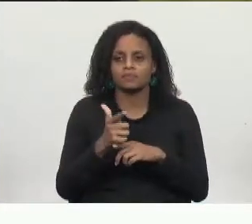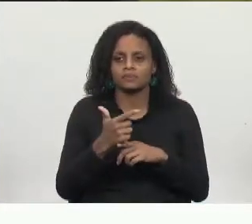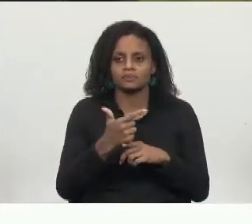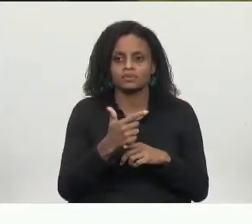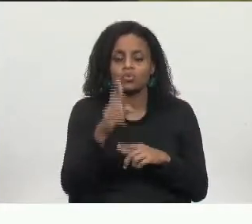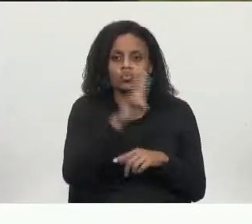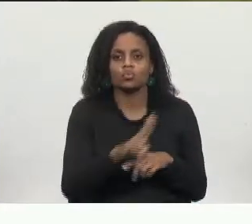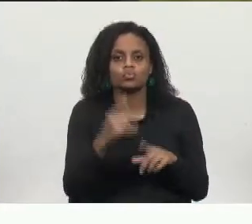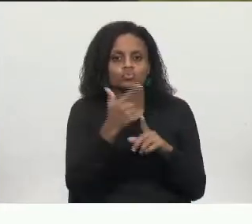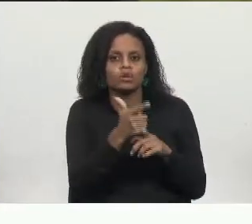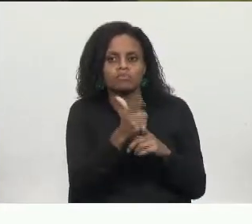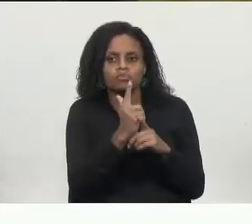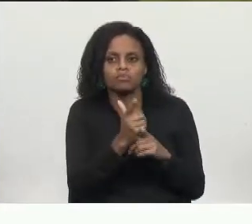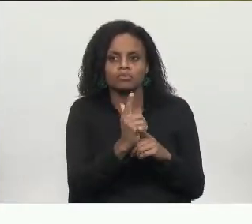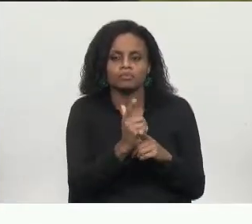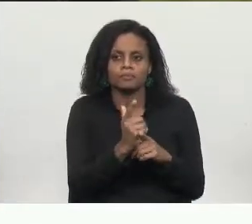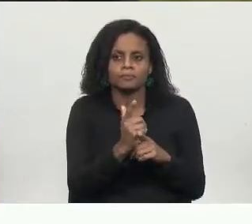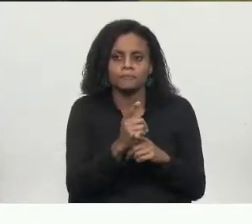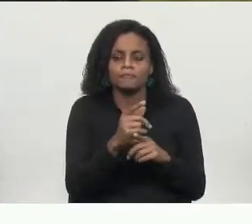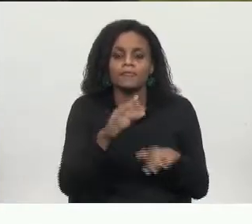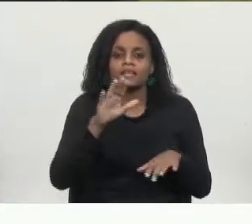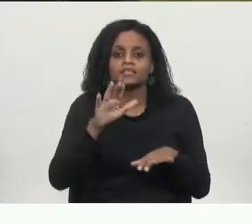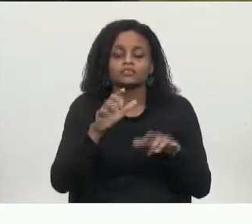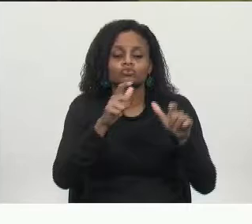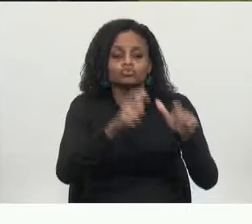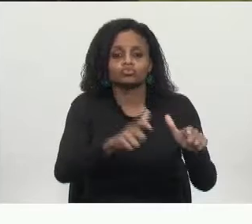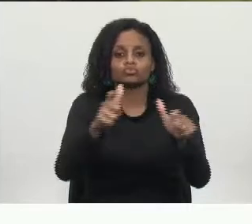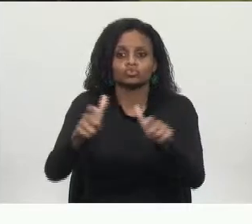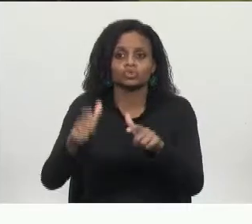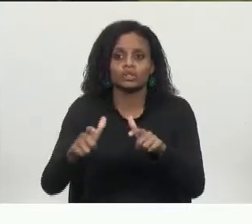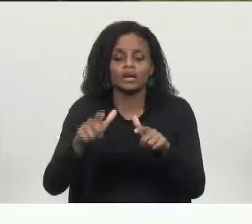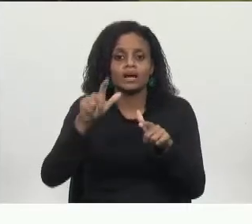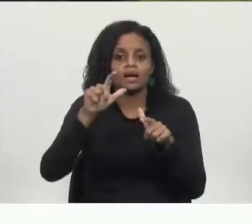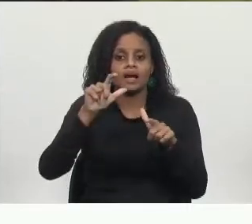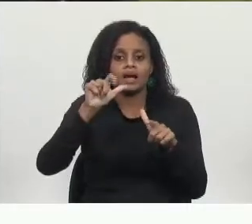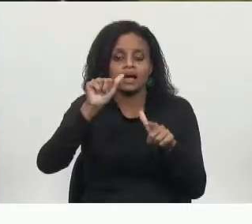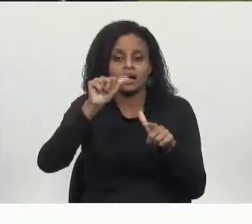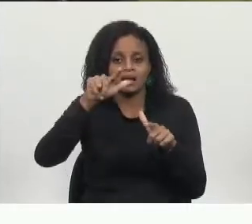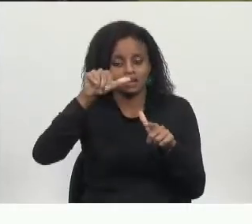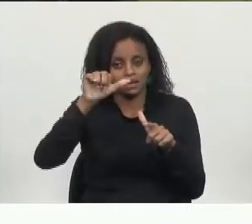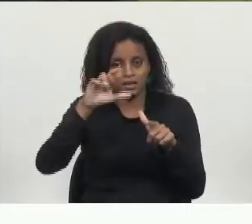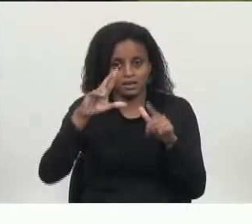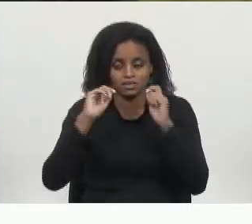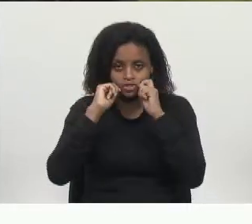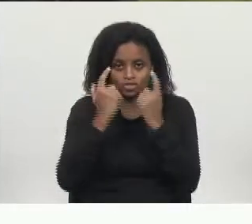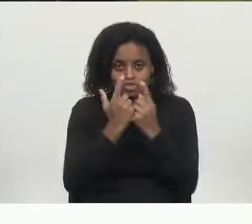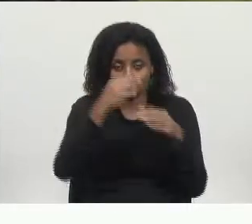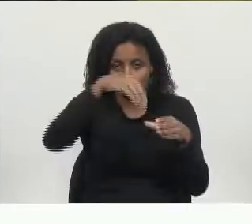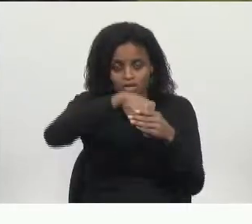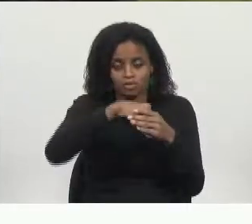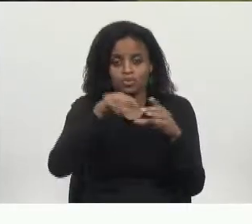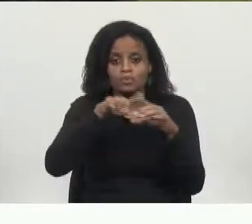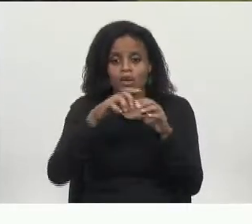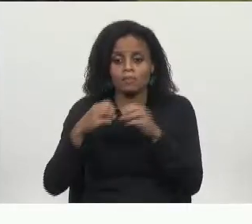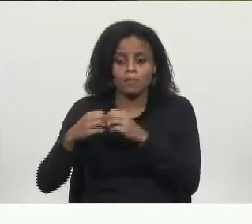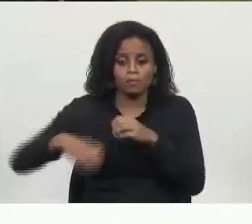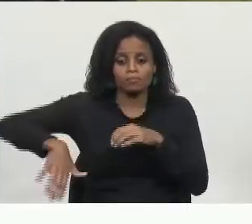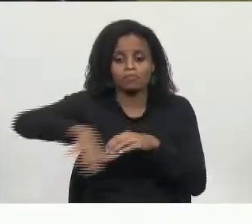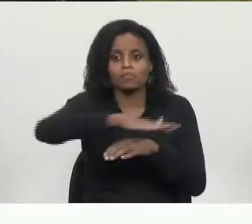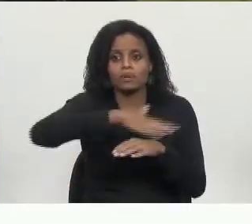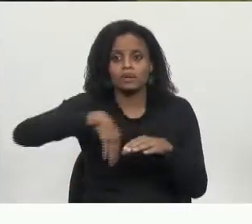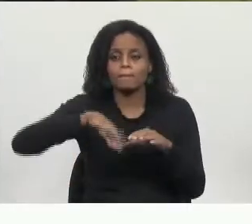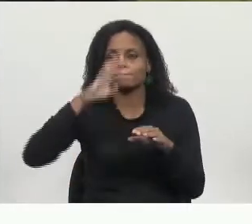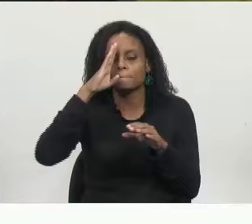uso de arma de fogo nas dependências da Alerj, suas adjacências e